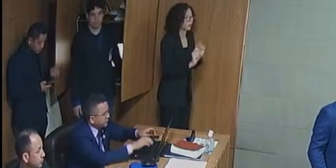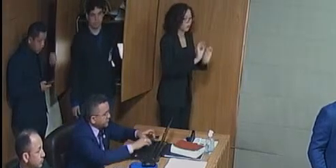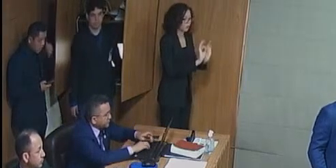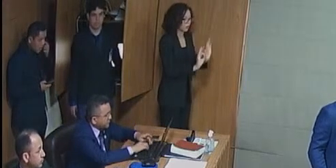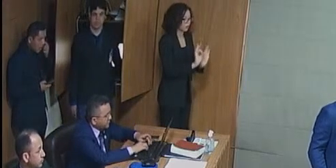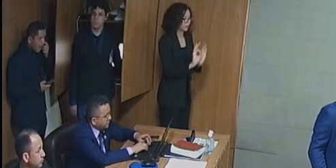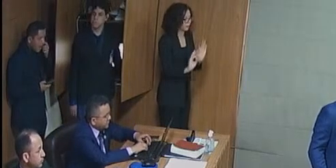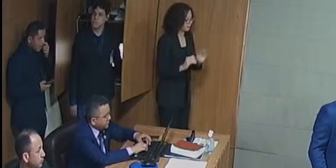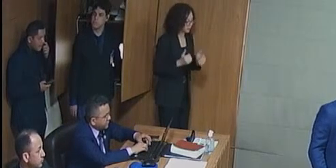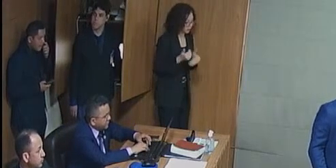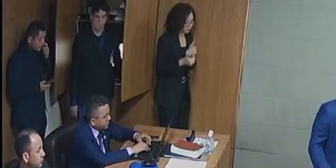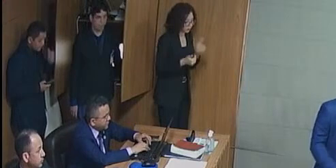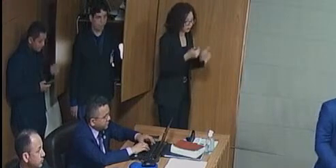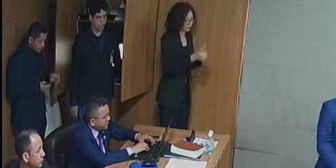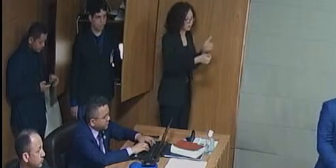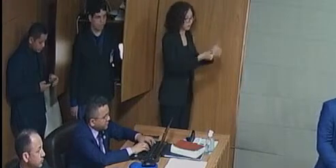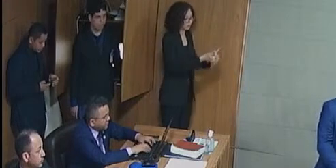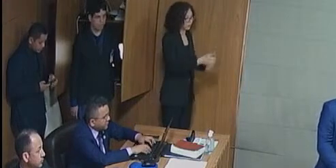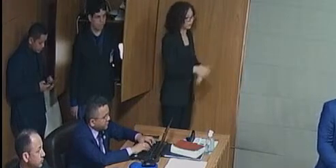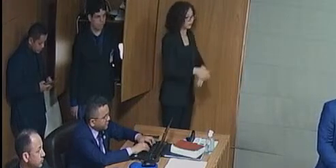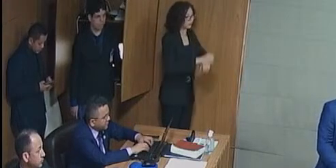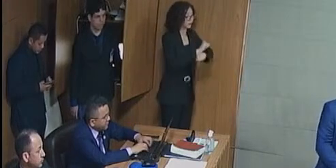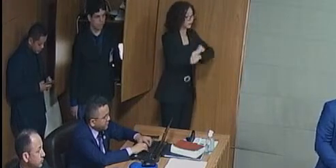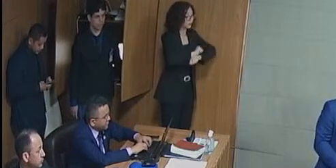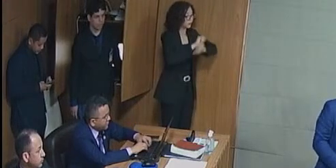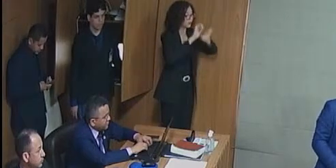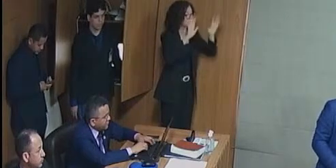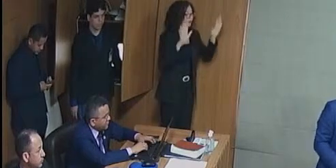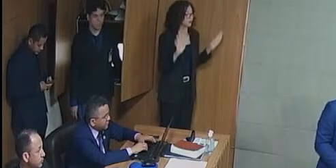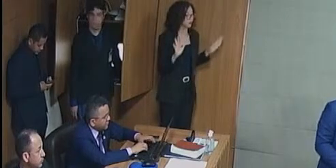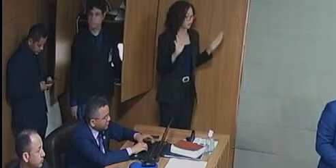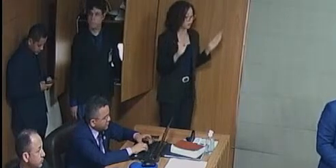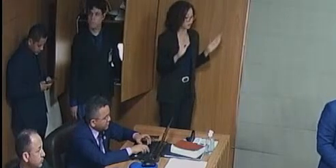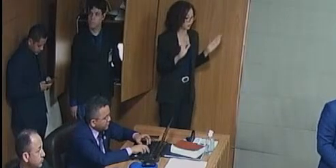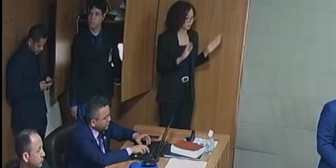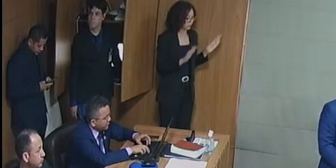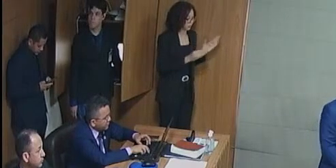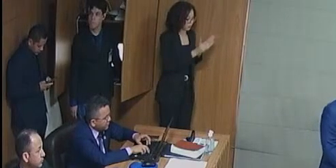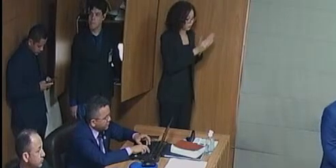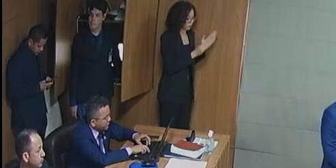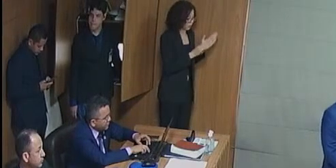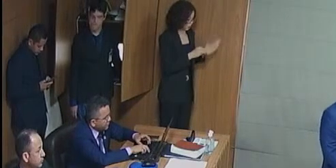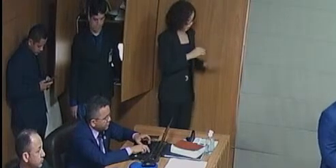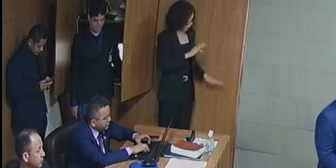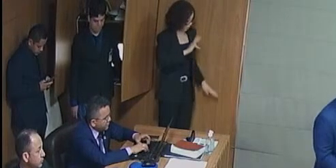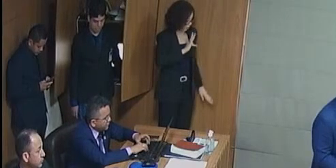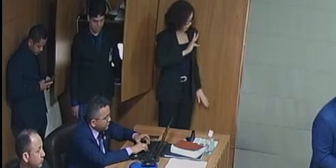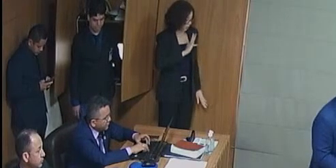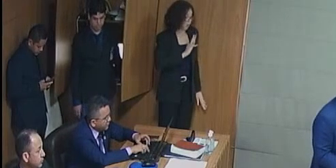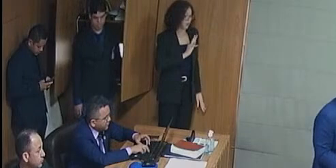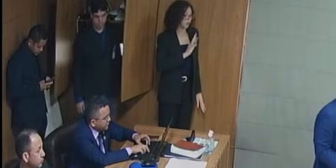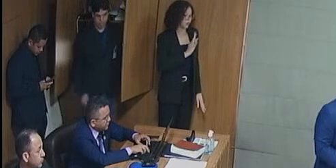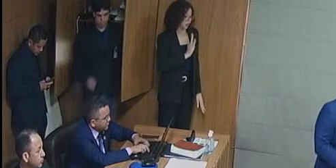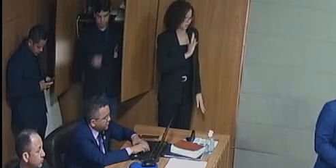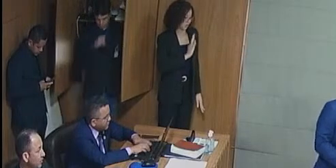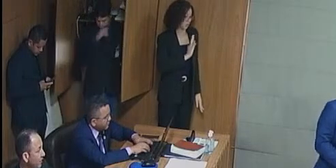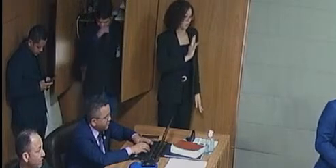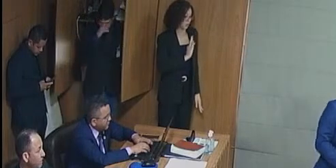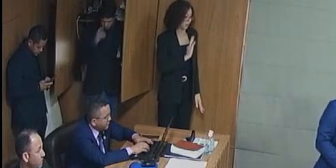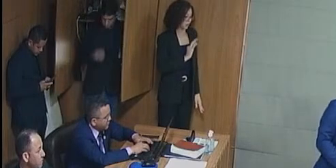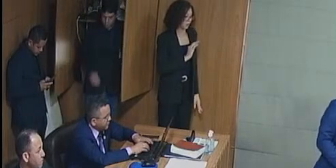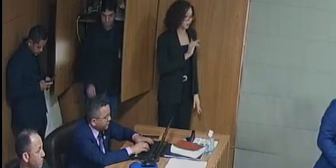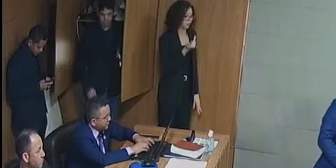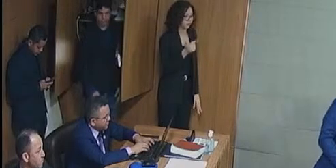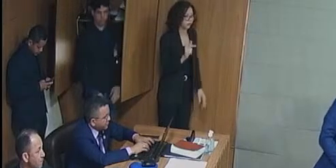n e deixo claro quea matéria técnica o fato político eu trarei